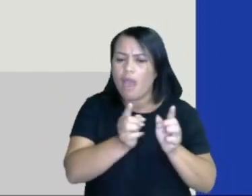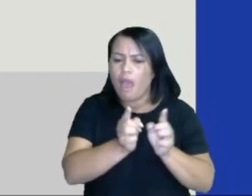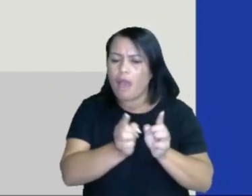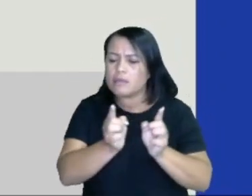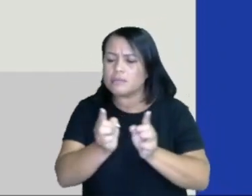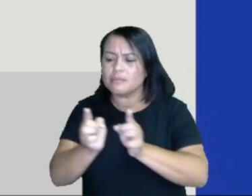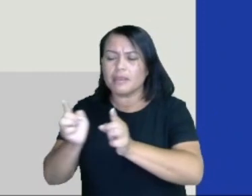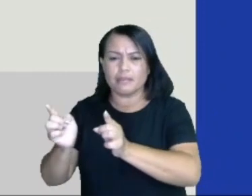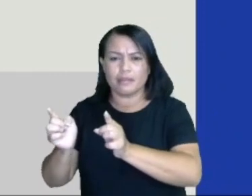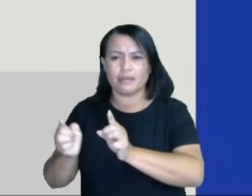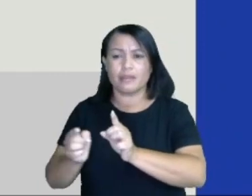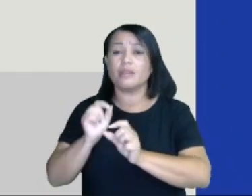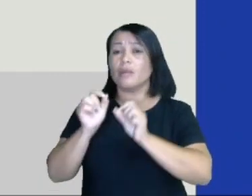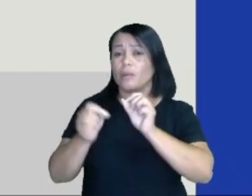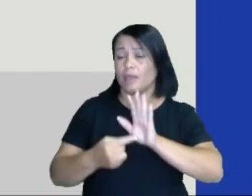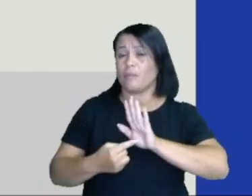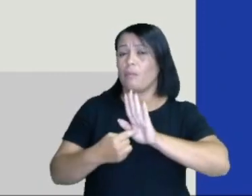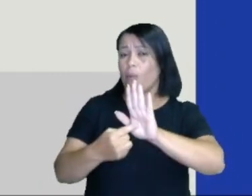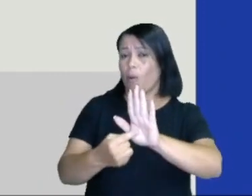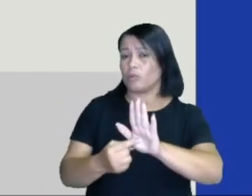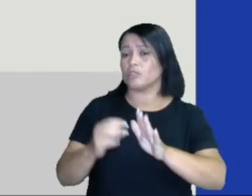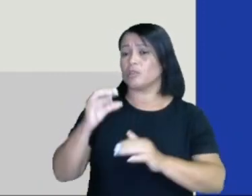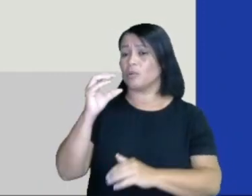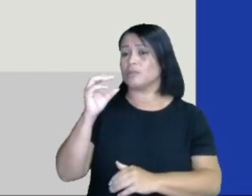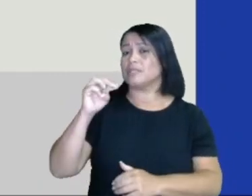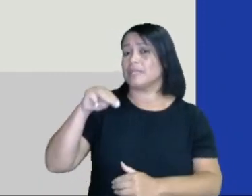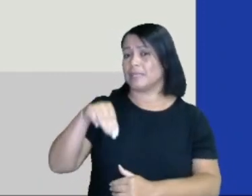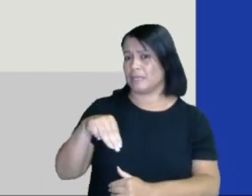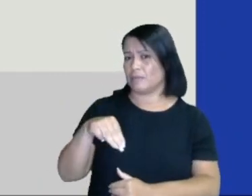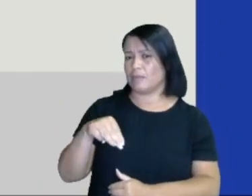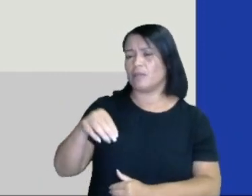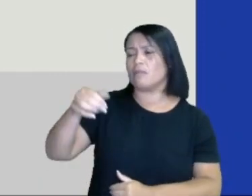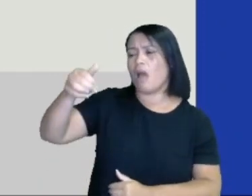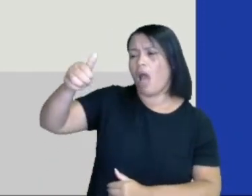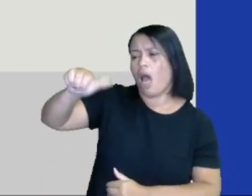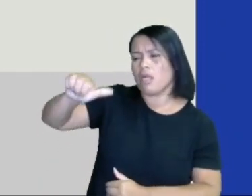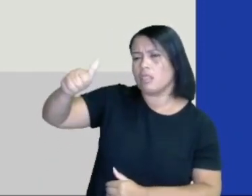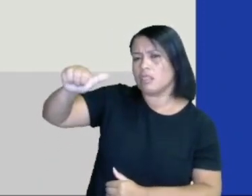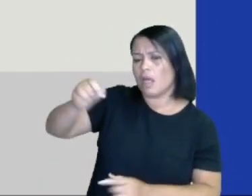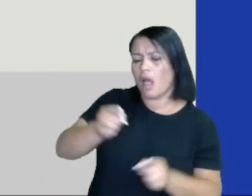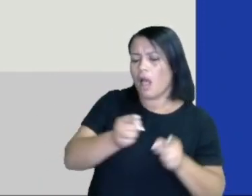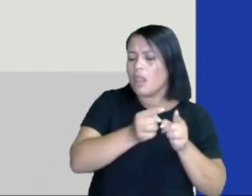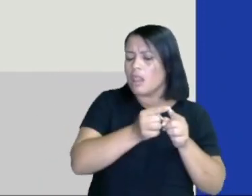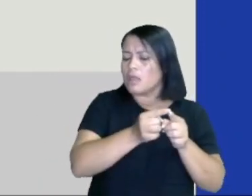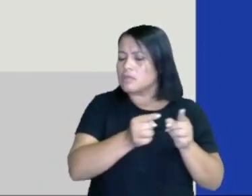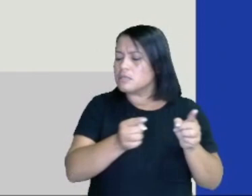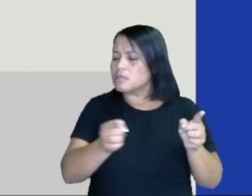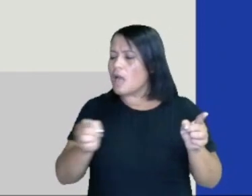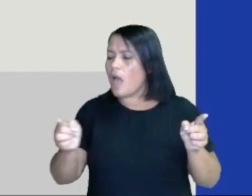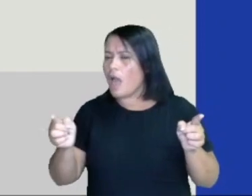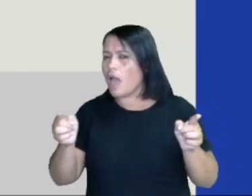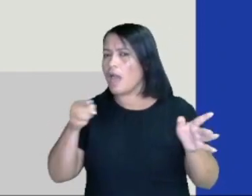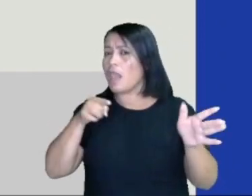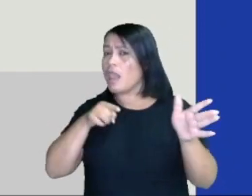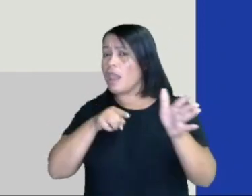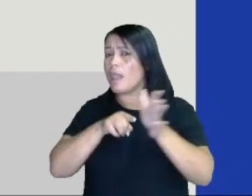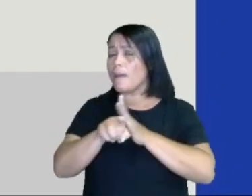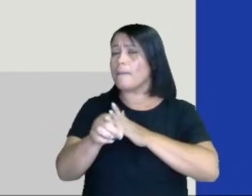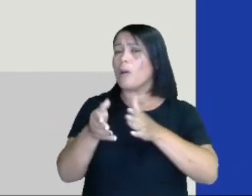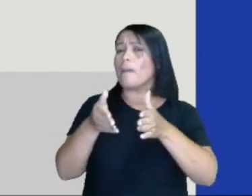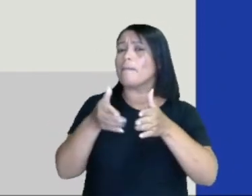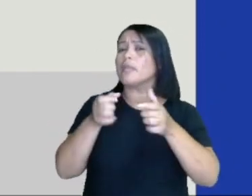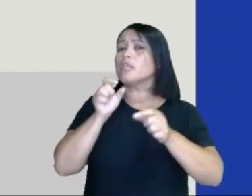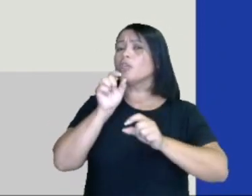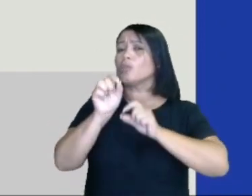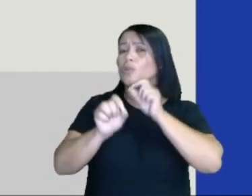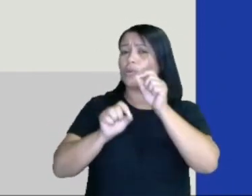que corresponde ao centímetro. Então, você analisa a reta, vê o que a questão está pedindo